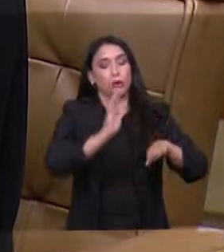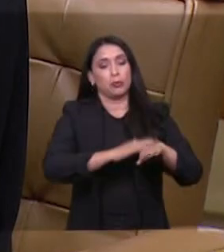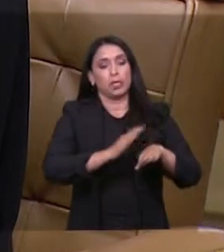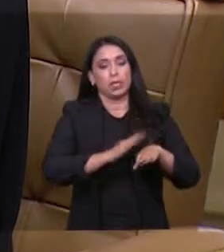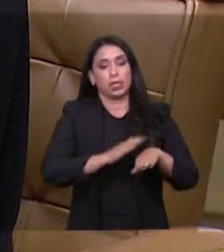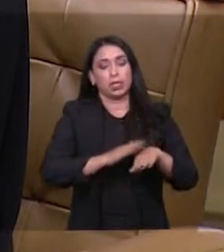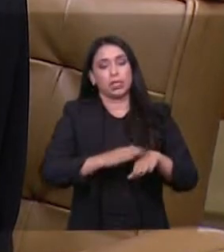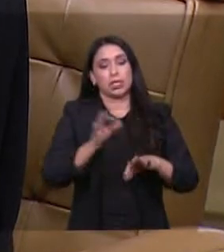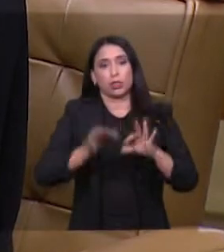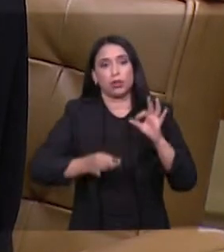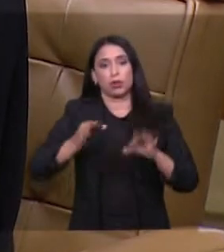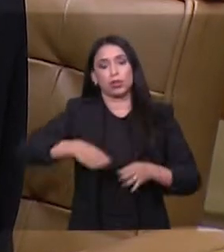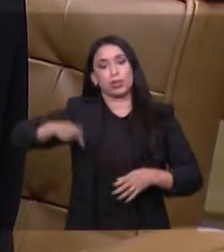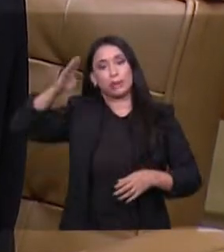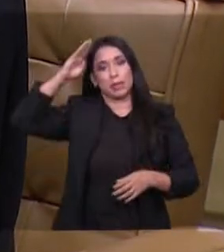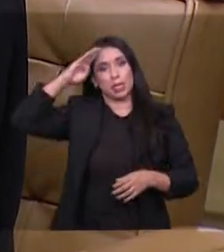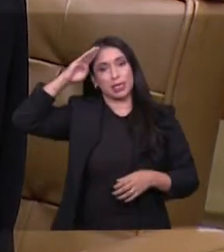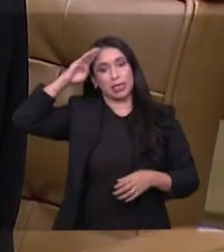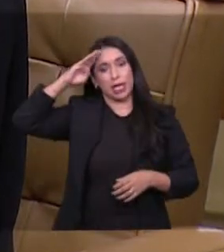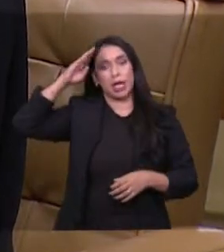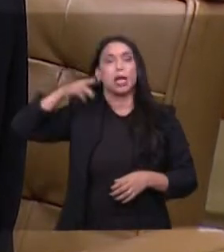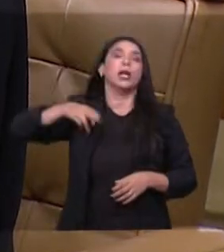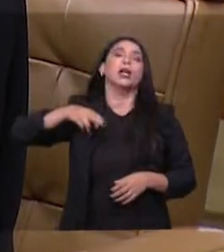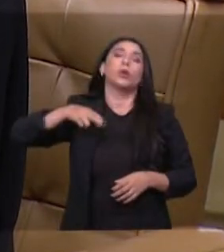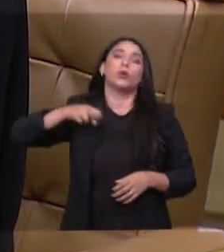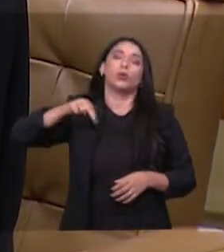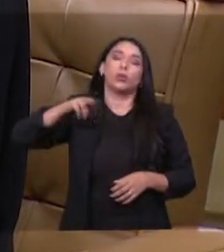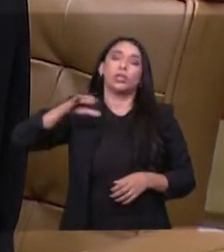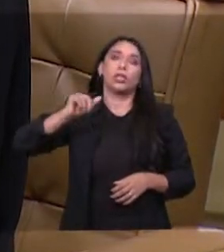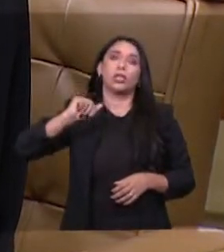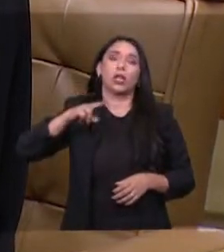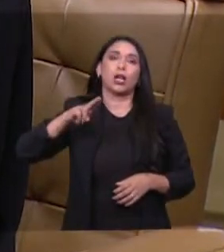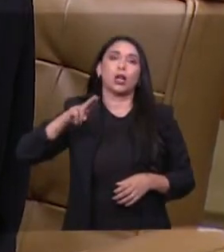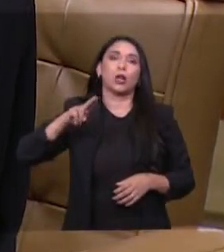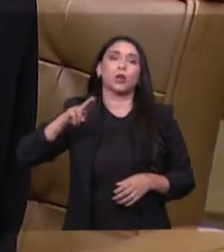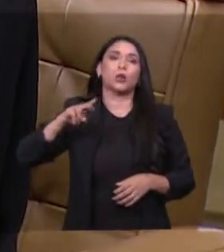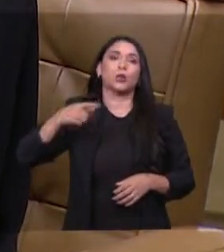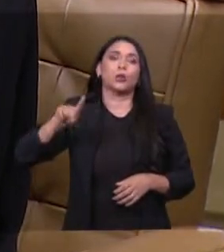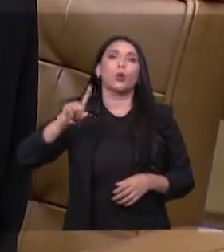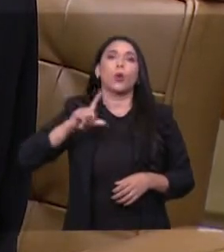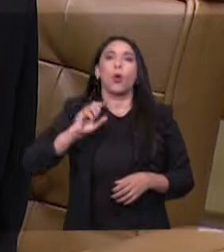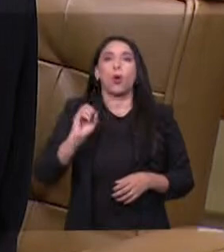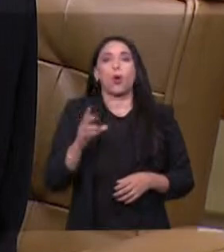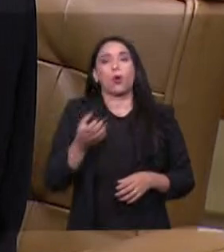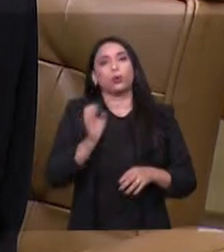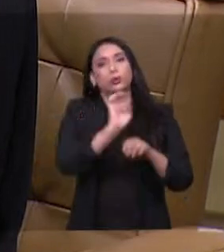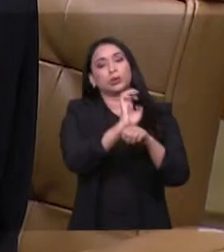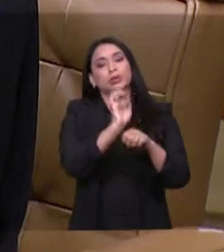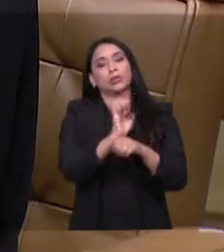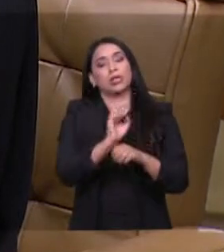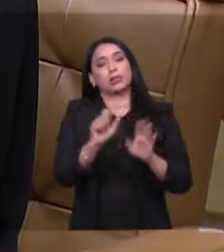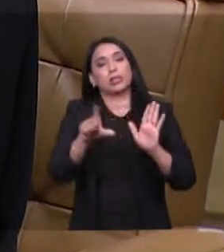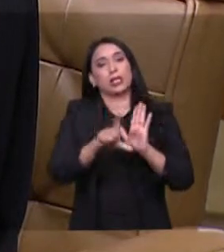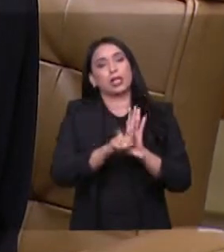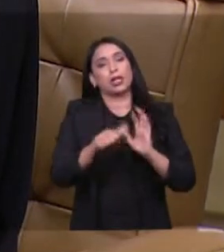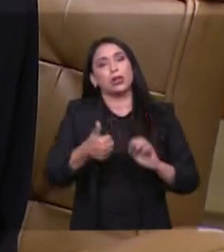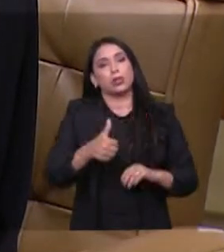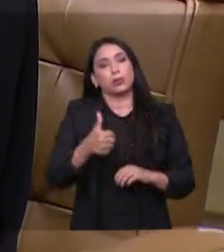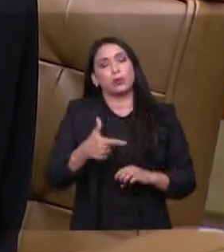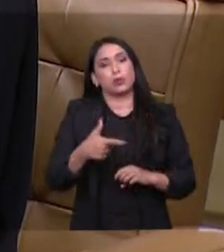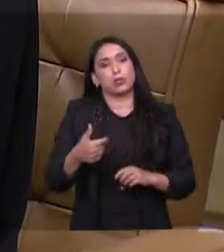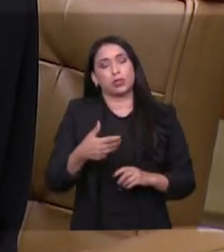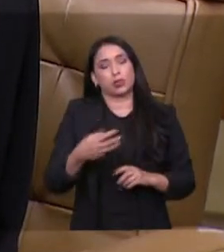Militar, da União ou dos Estados, também aos processos criminais sob o rito da Lei